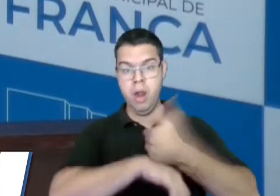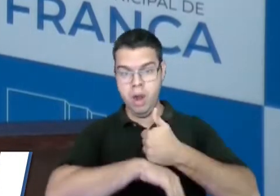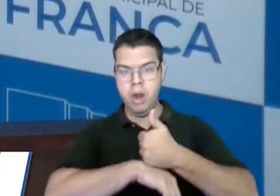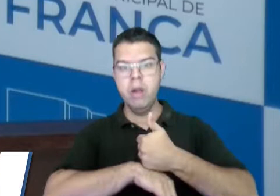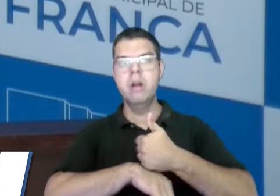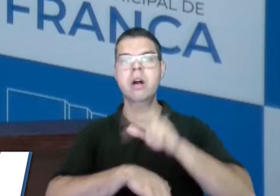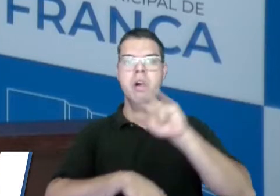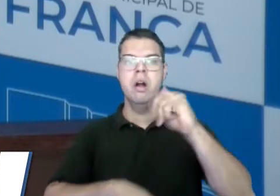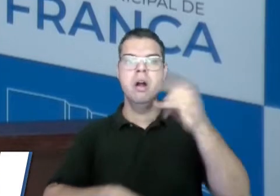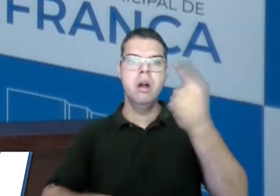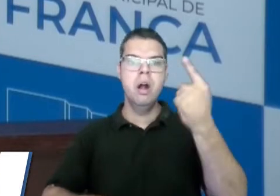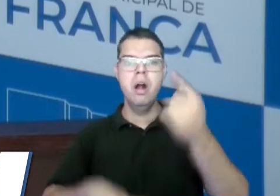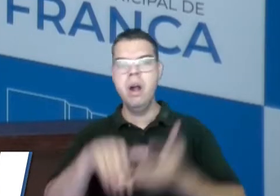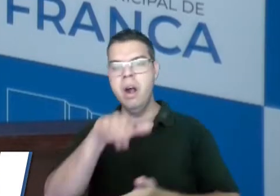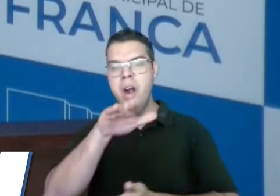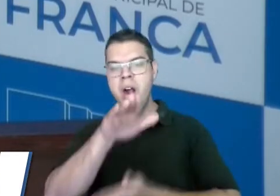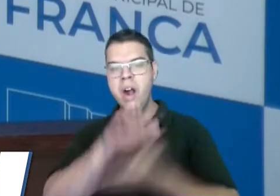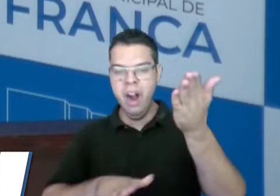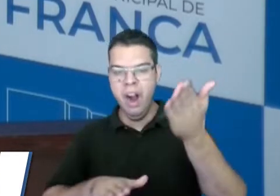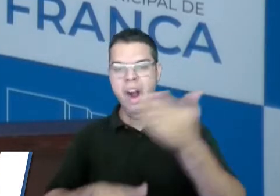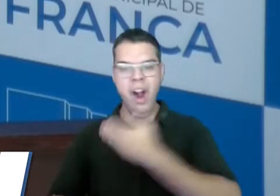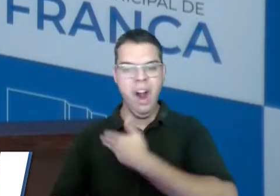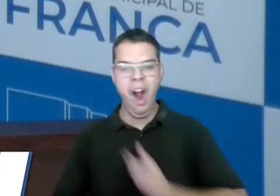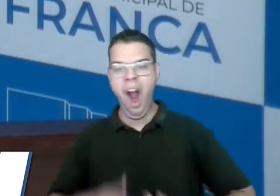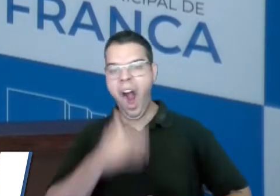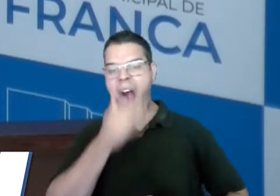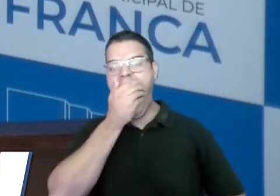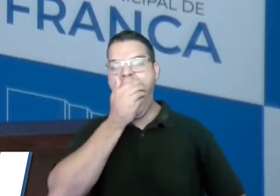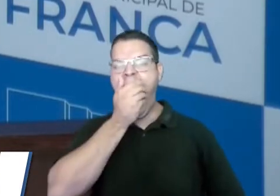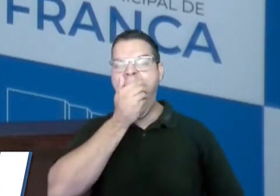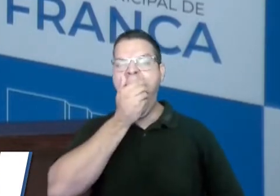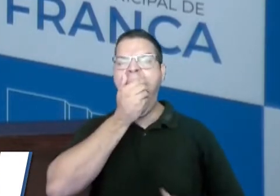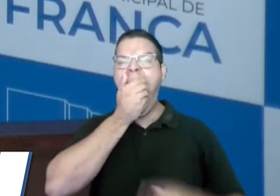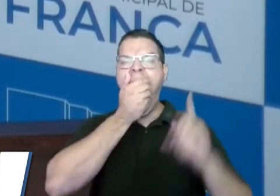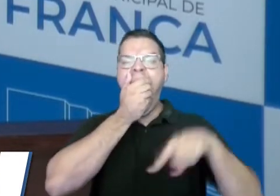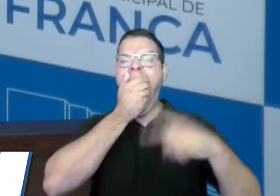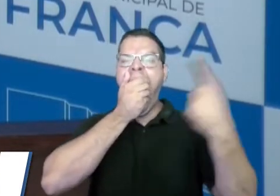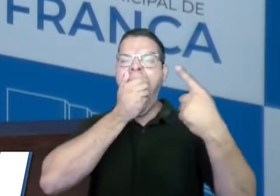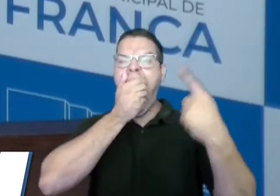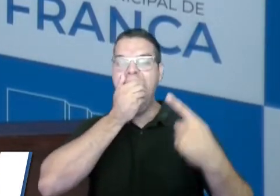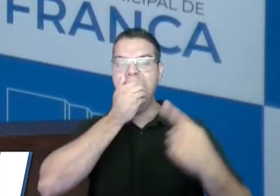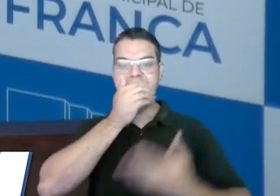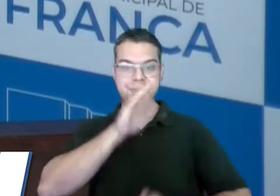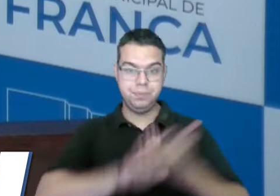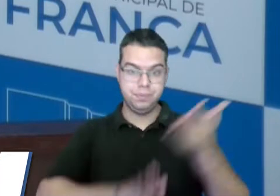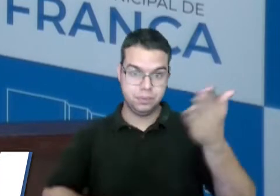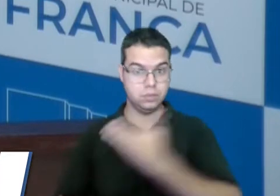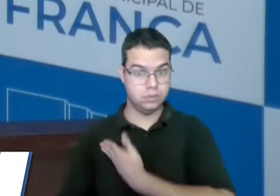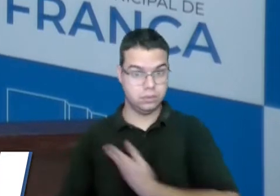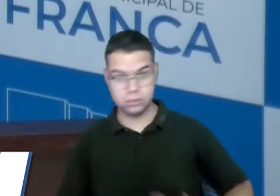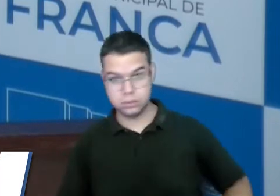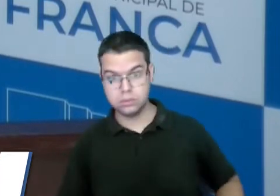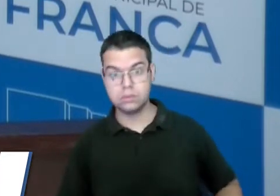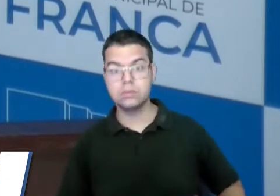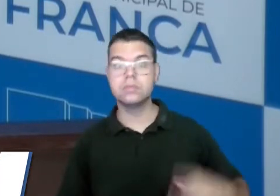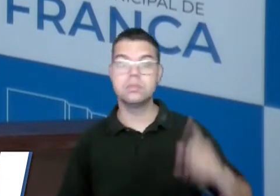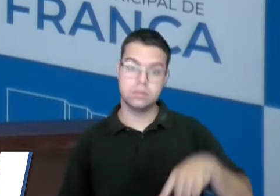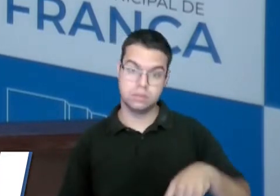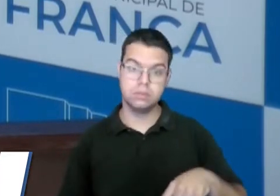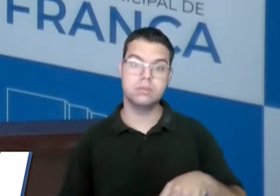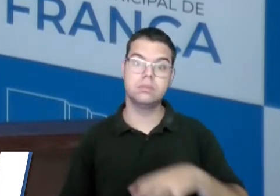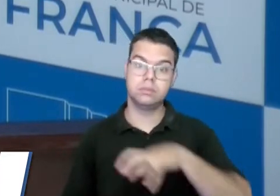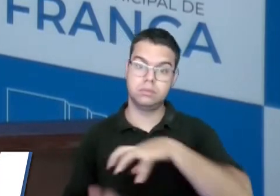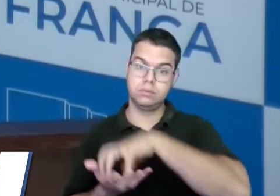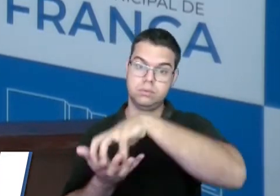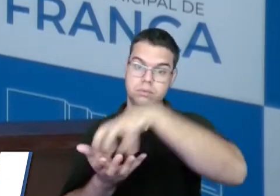viagens como governador, uma das suas primeiras, não, a primeira viagem como governador, a viagem regional, para